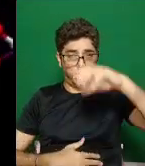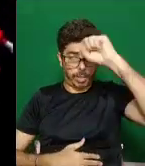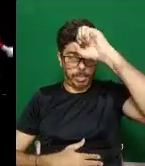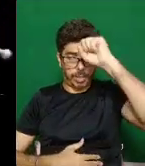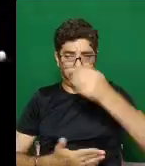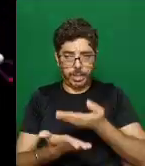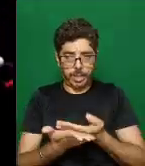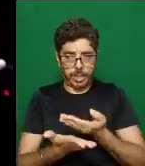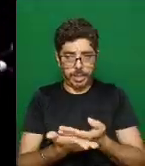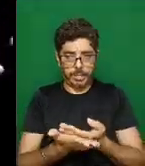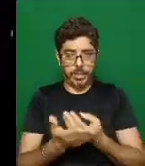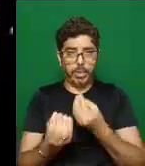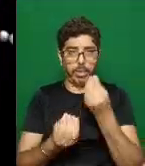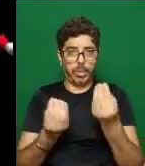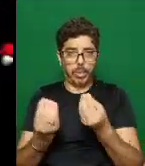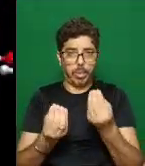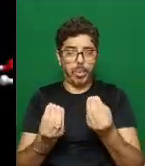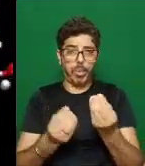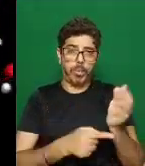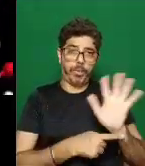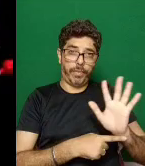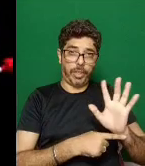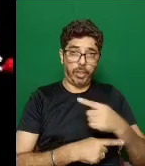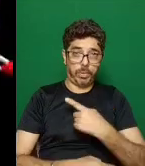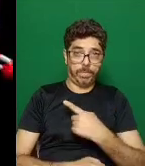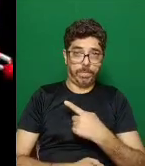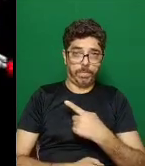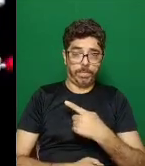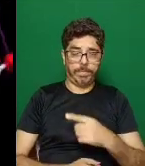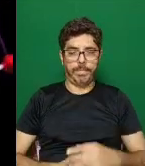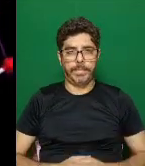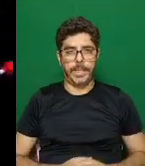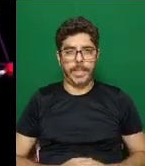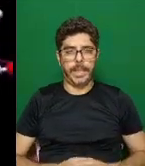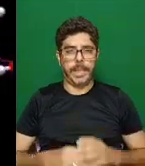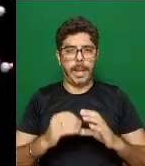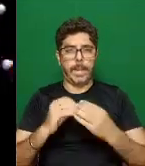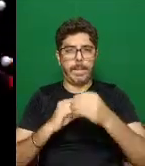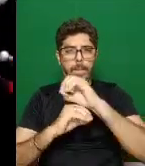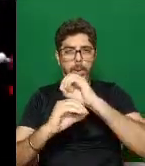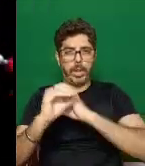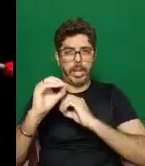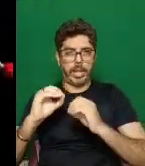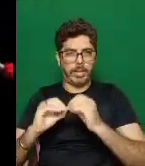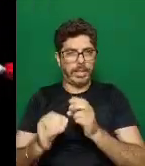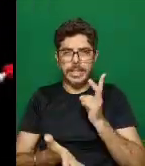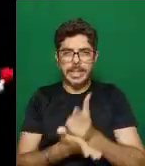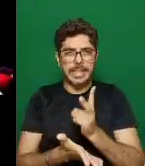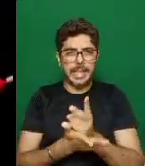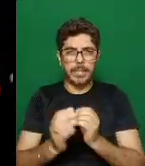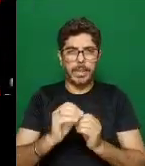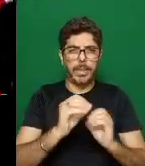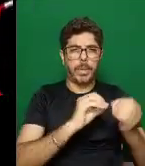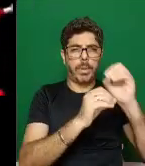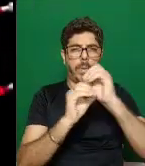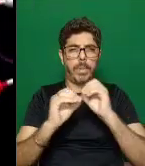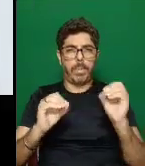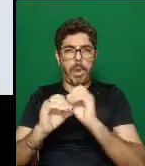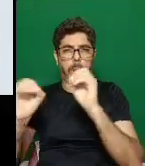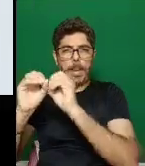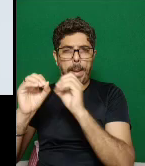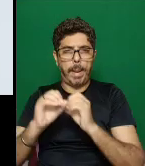cinética molecular, onde nós vimos que as moléculas se movem sempre, colidindo uma com as outras e trocando energia entre